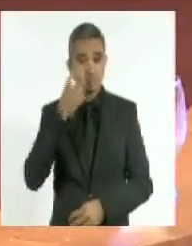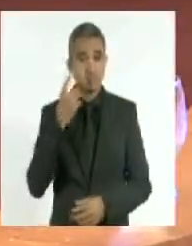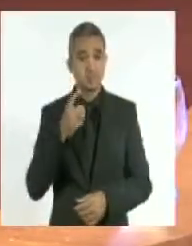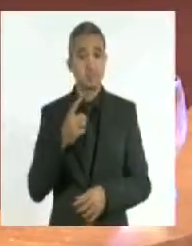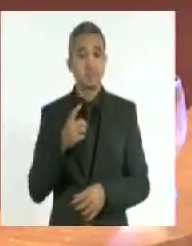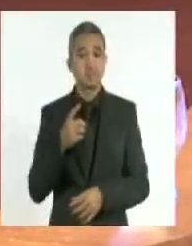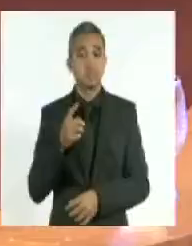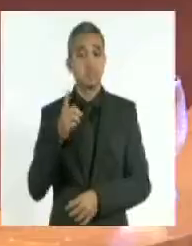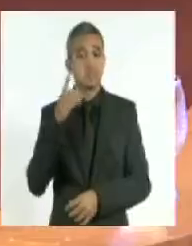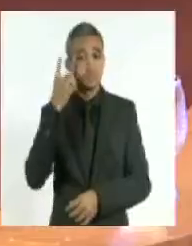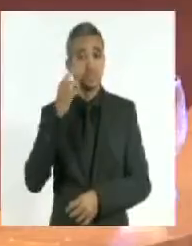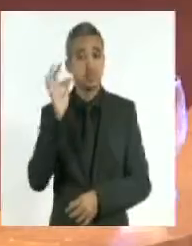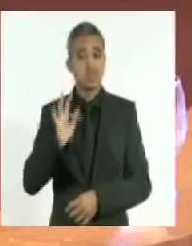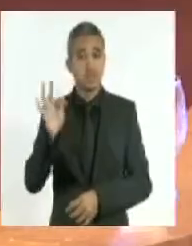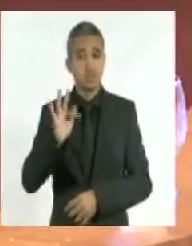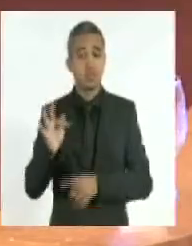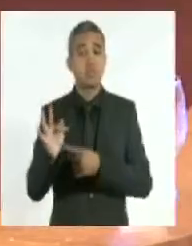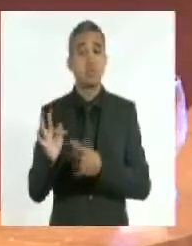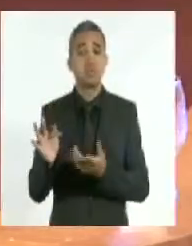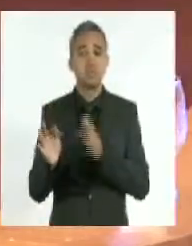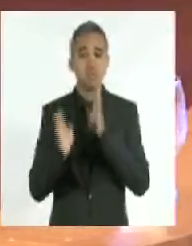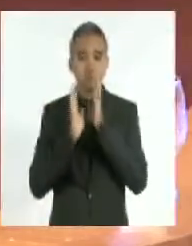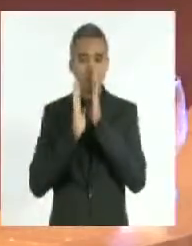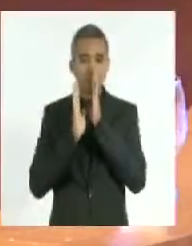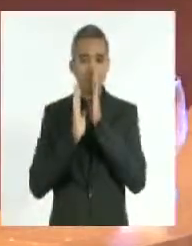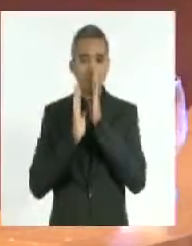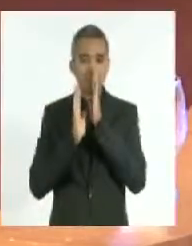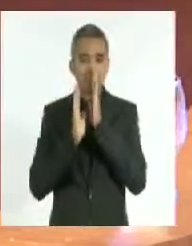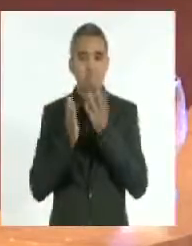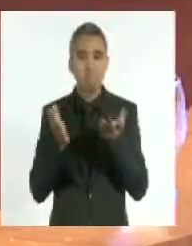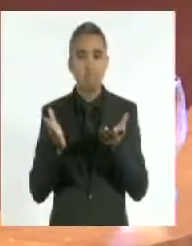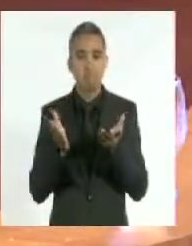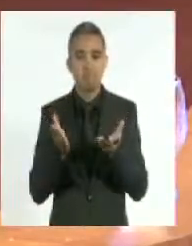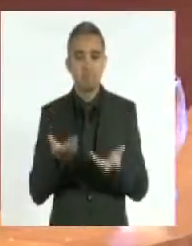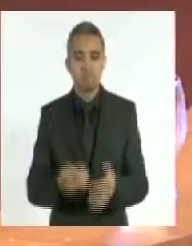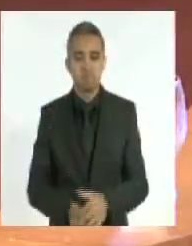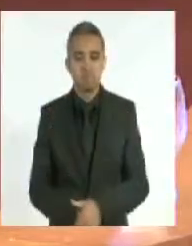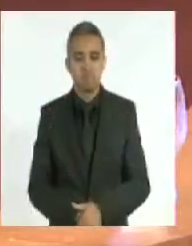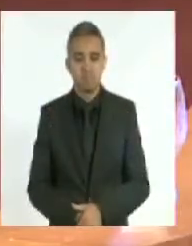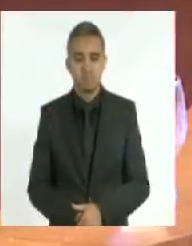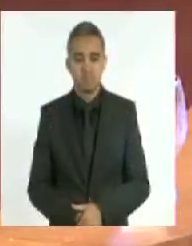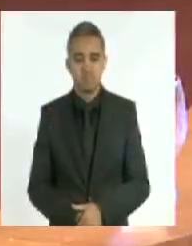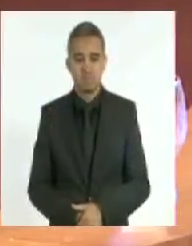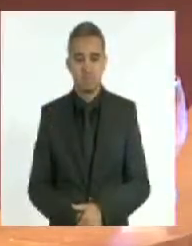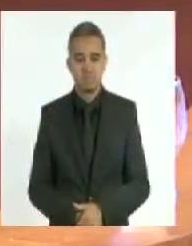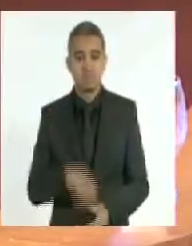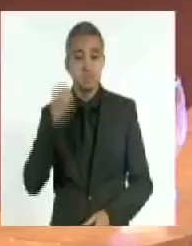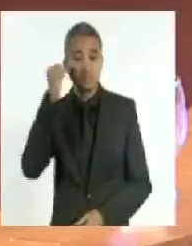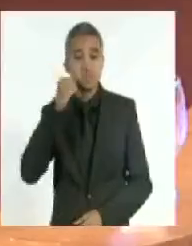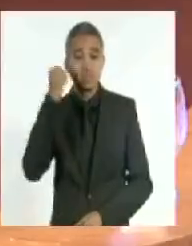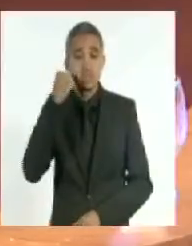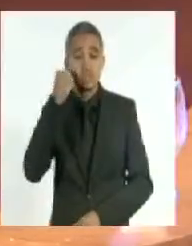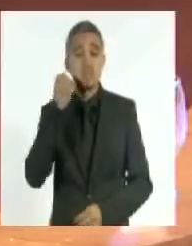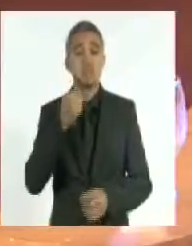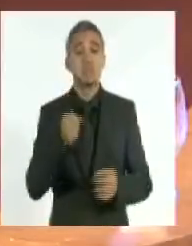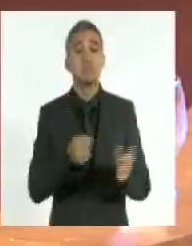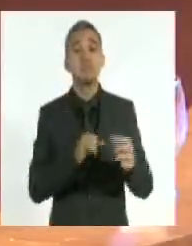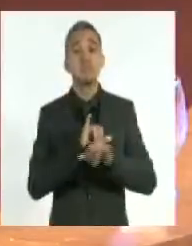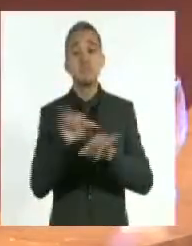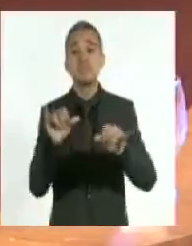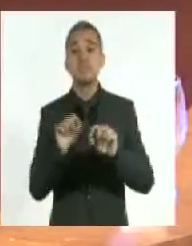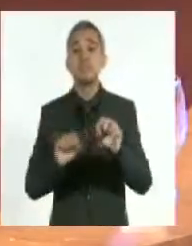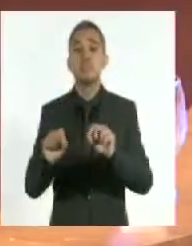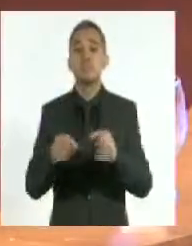são incompetentes em relação a isso. Qual foi a nota de um senador em relação a isso? Eu disse isso da vez passada como líder do